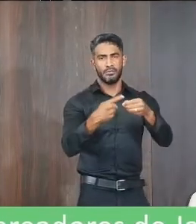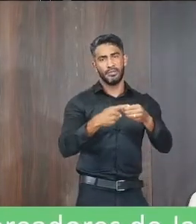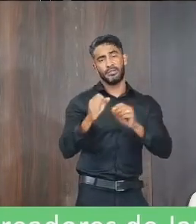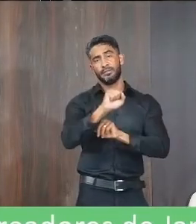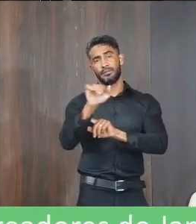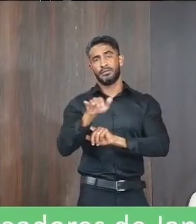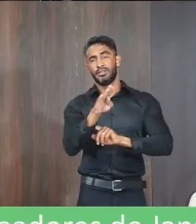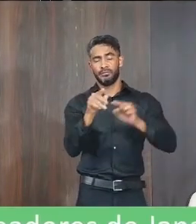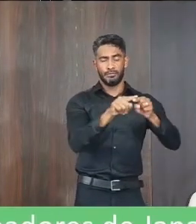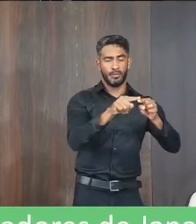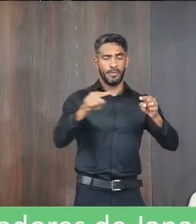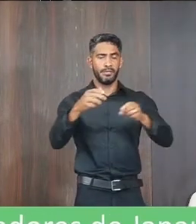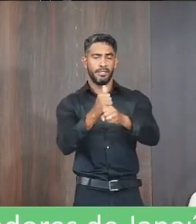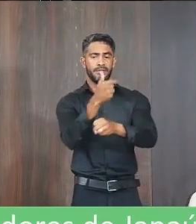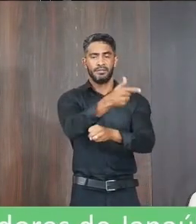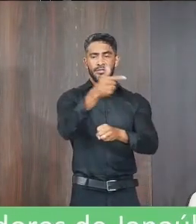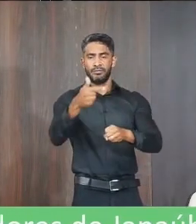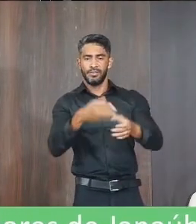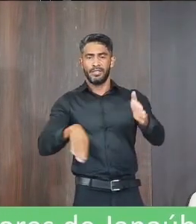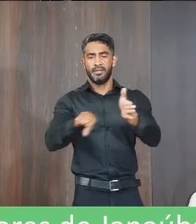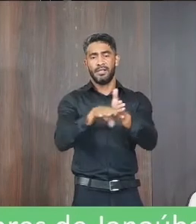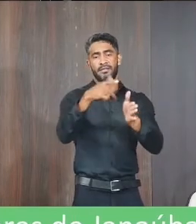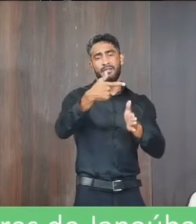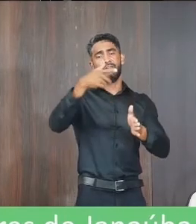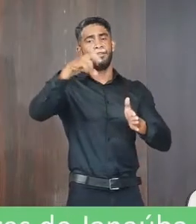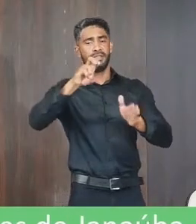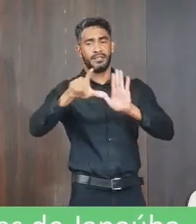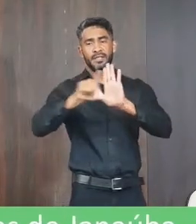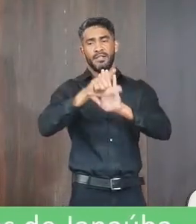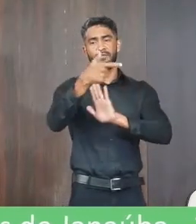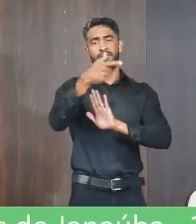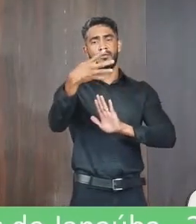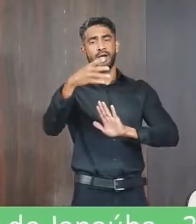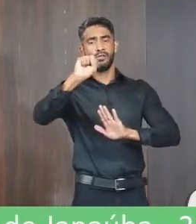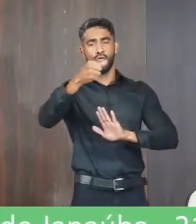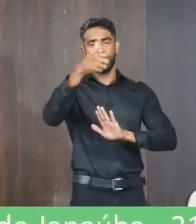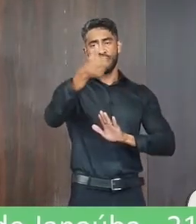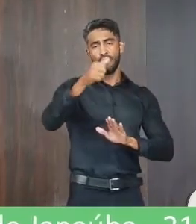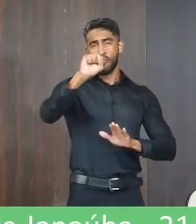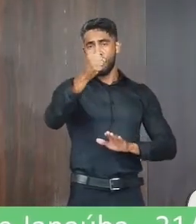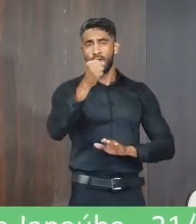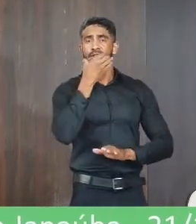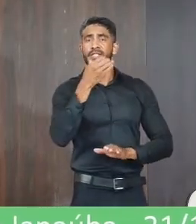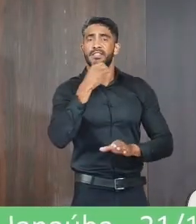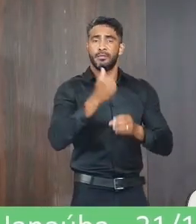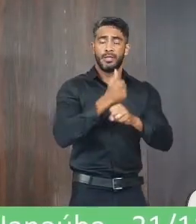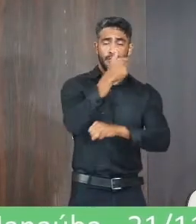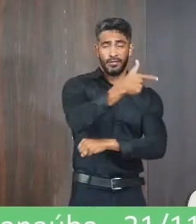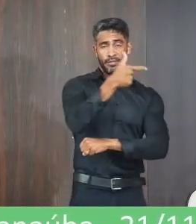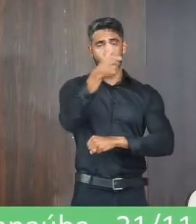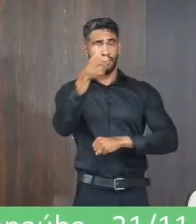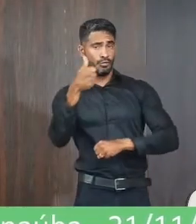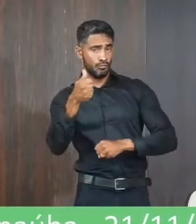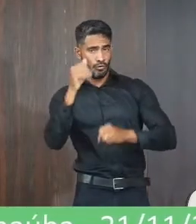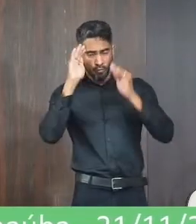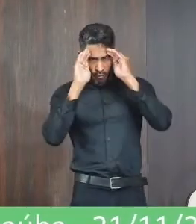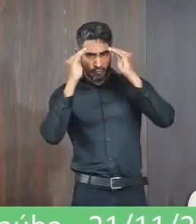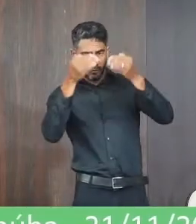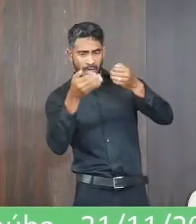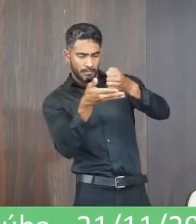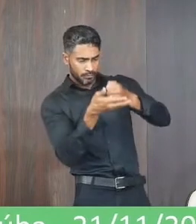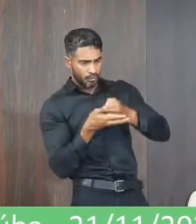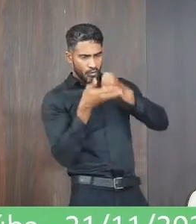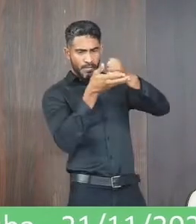município de Janaúba para o período 2022-2025, e a Lei Municipal 2481, de 8 de dezembro de 2021, com fundamento no